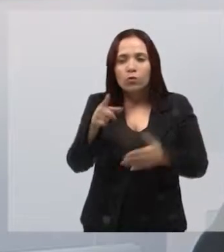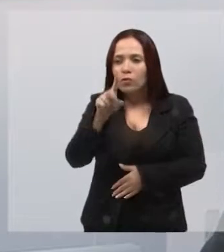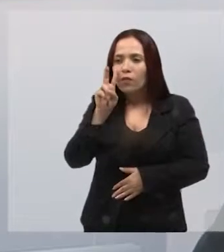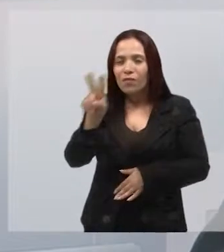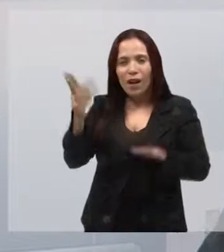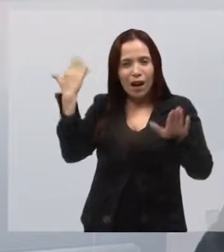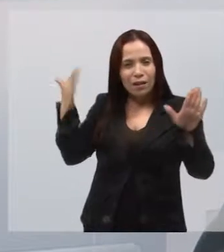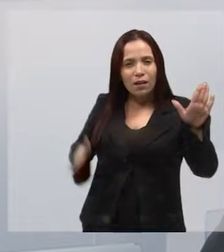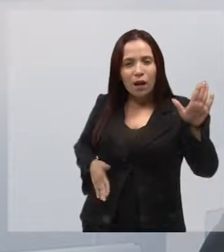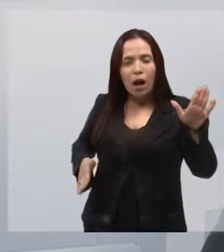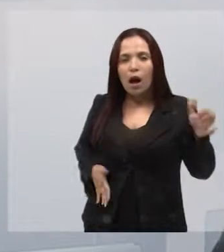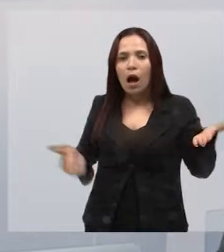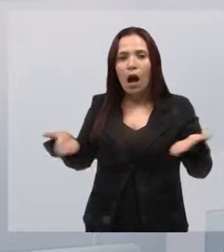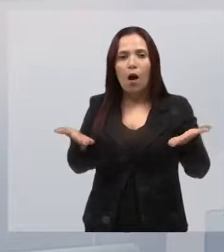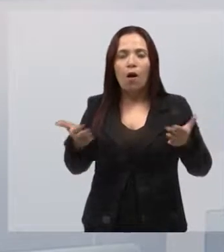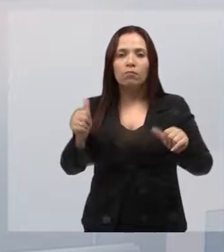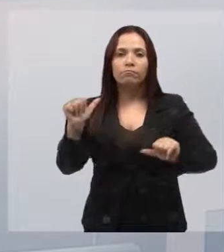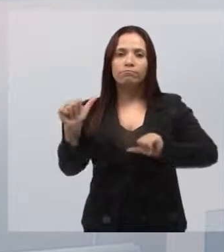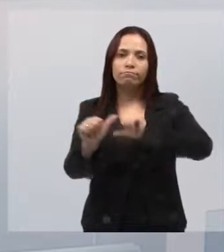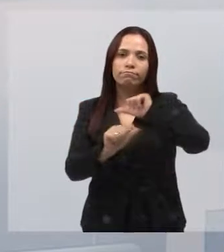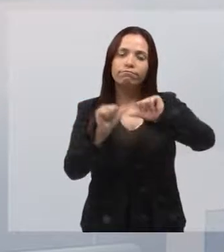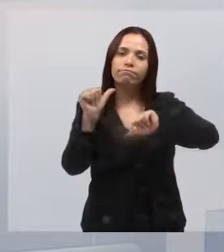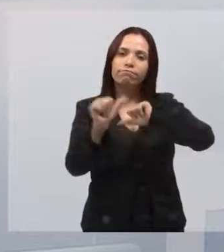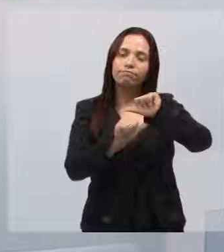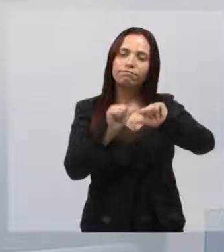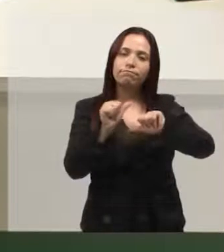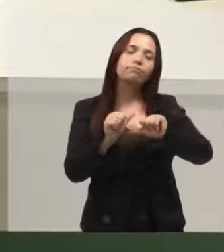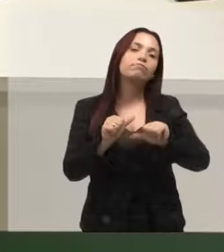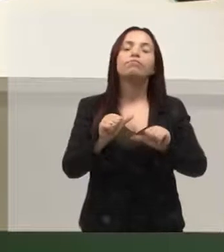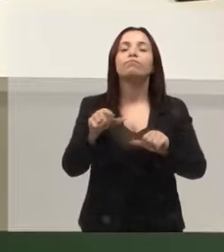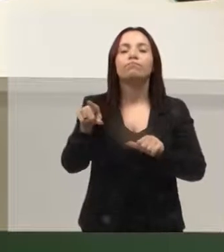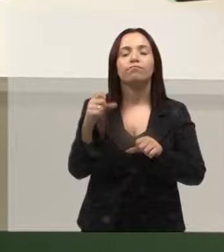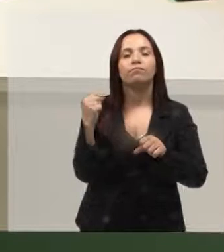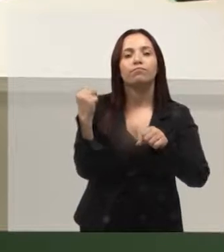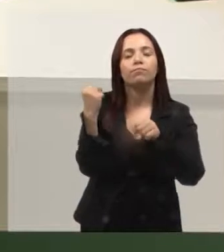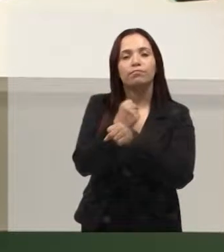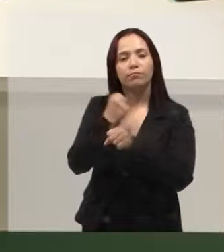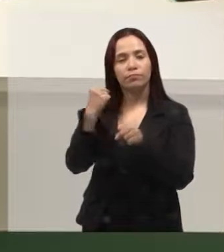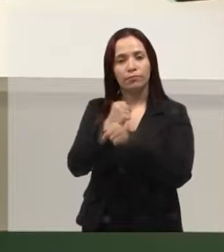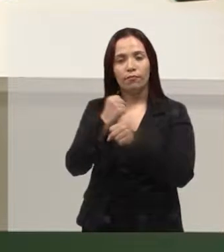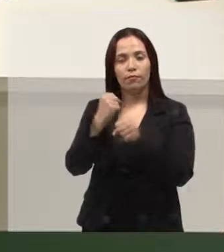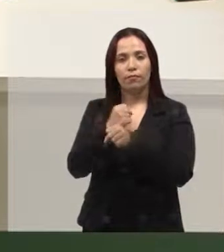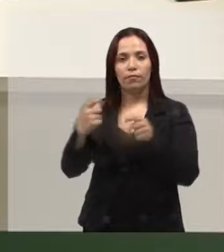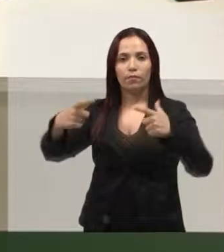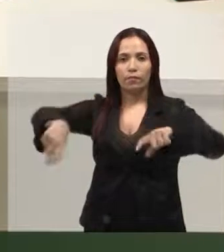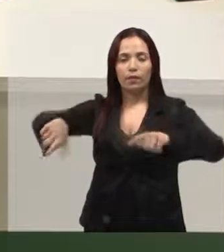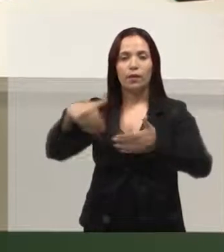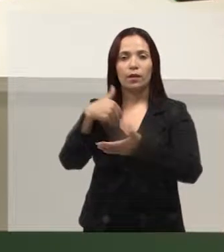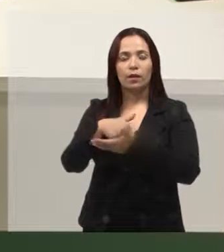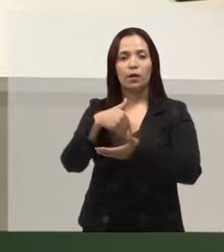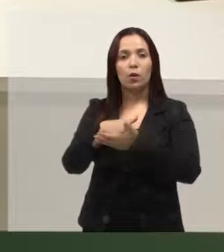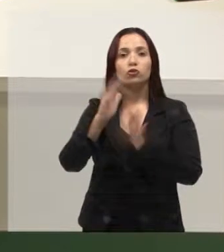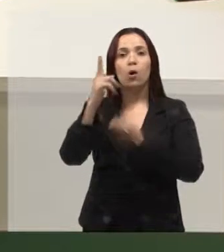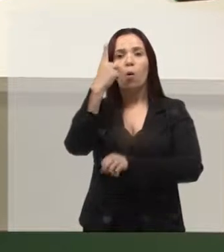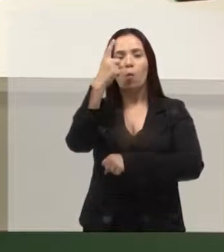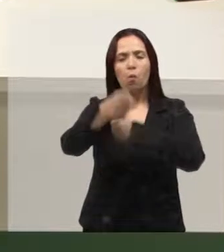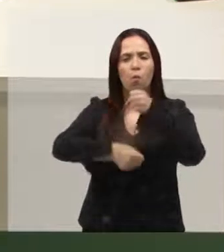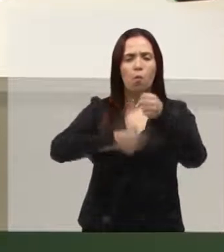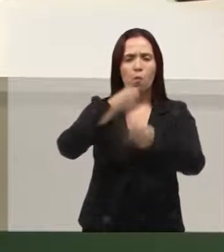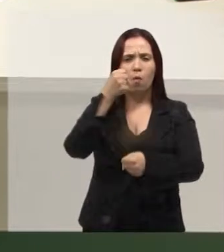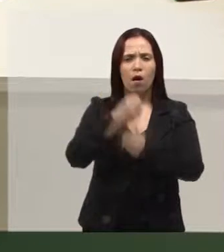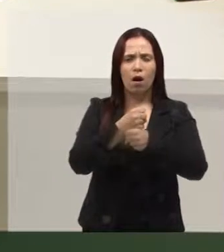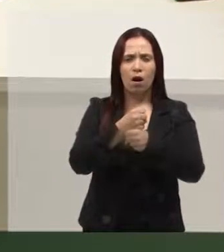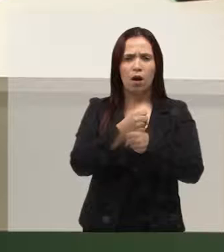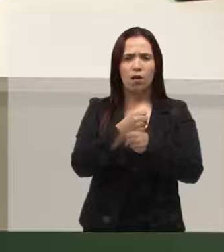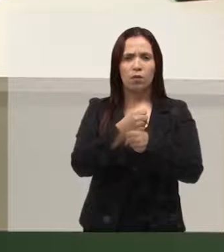torna uma das melhores áreas do Grande Bom Jardim. Tem quanto tempo, vereador, essa areninha funciona lá? Um ano,